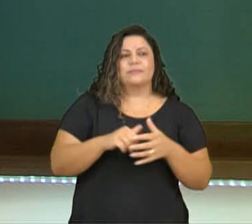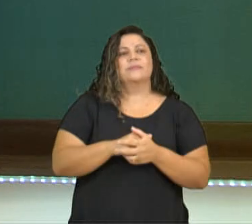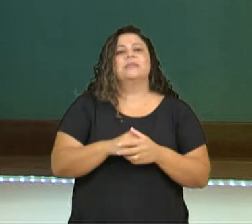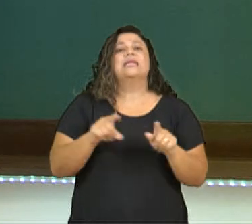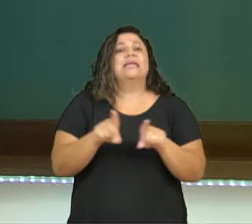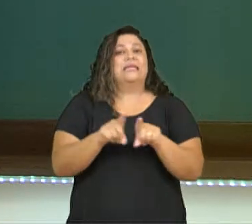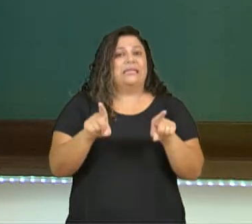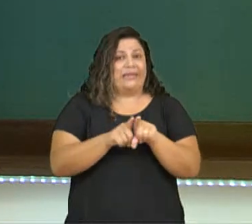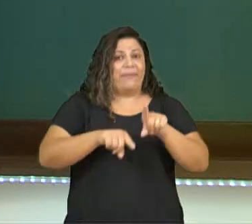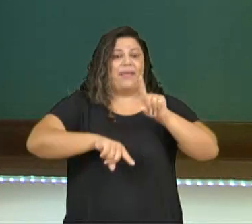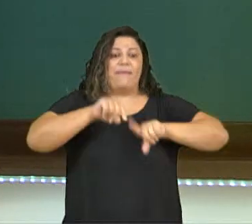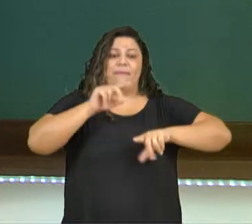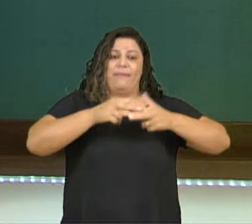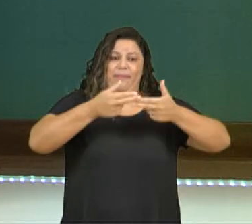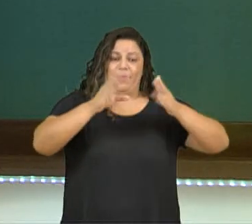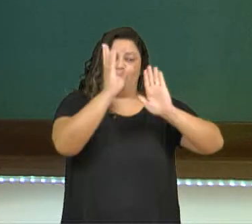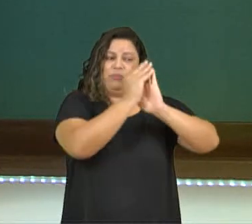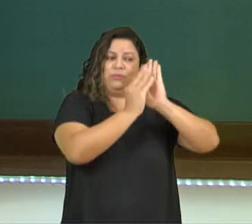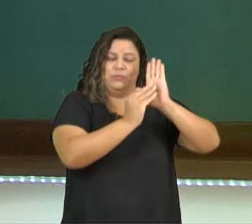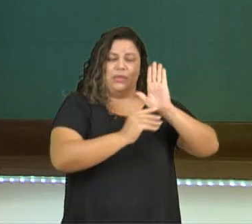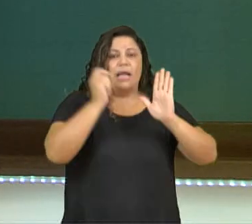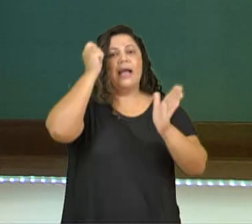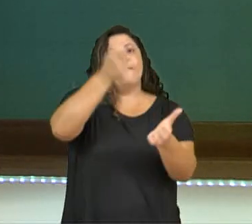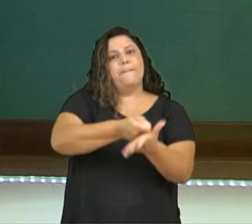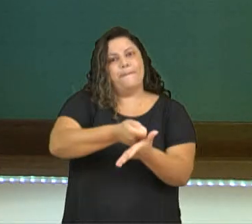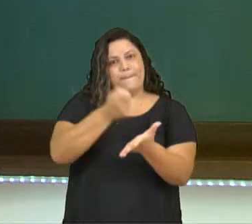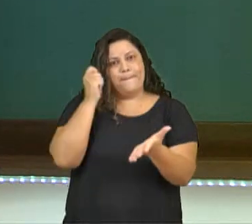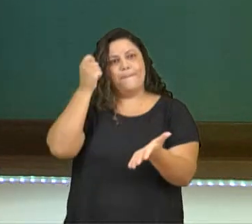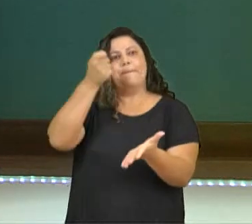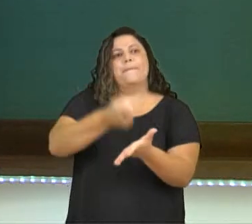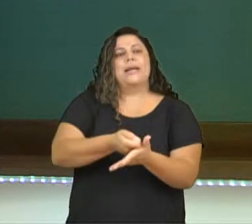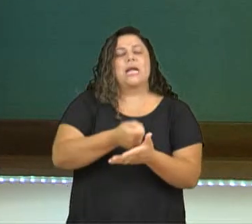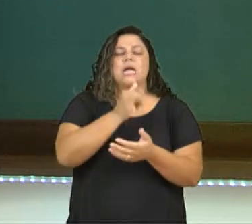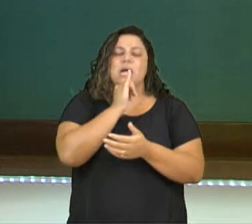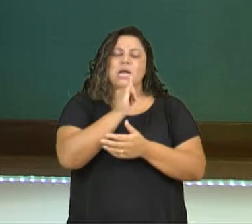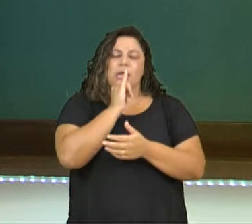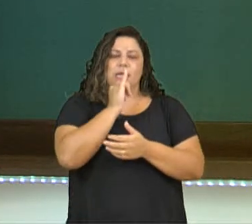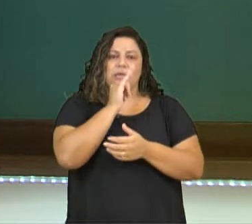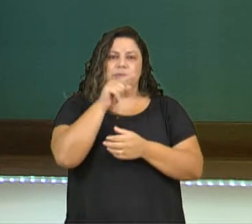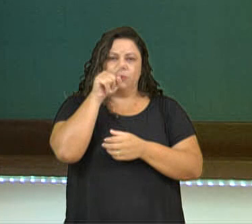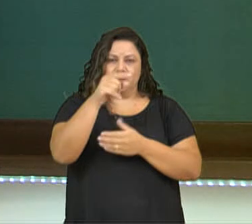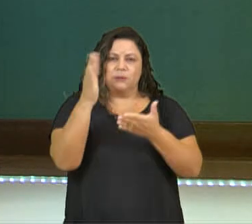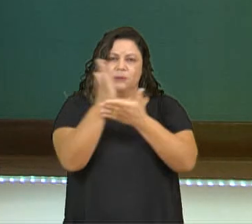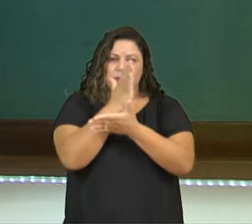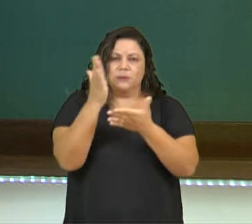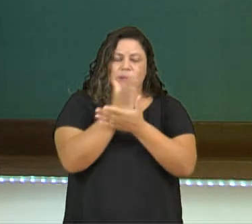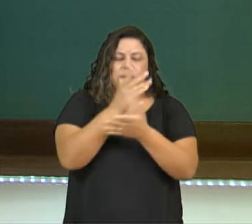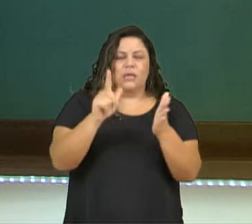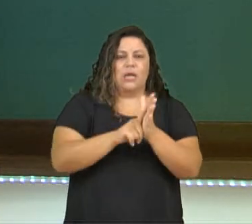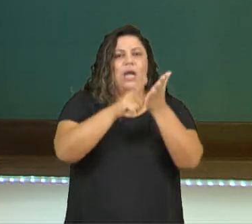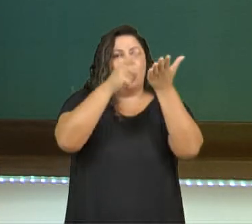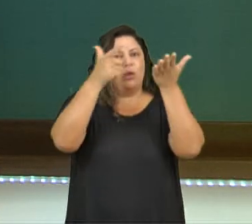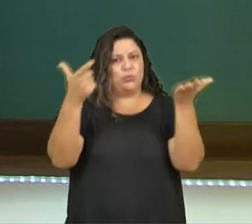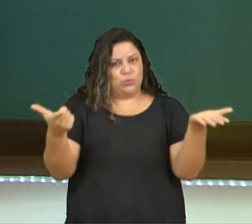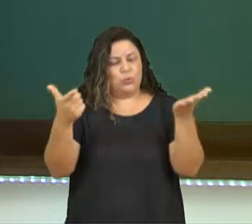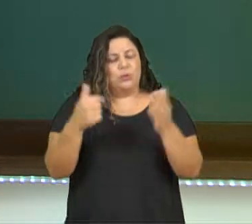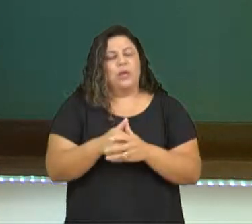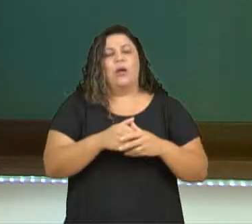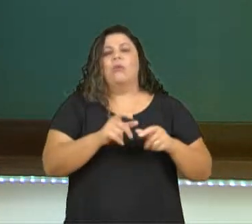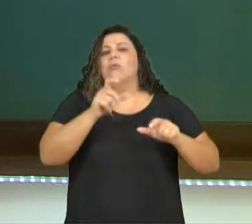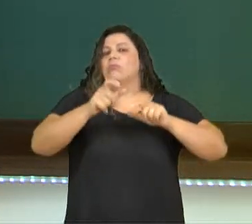ainda matérias que são pagas, como por exemplo esta aqui no caderno de gastronomia de um jornal, onde